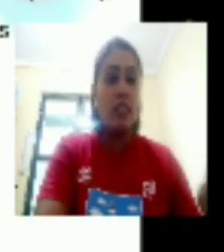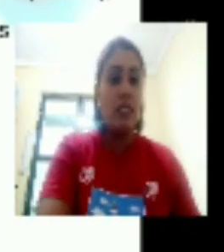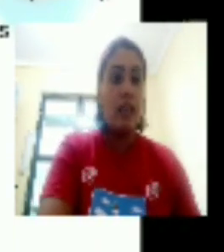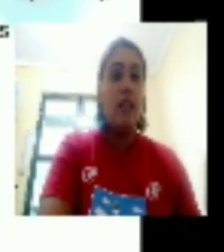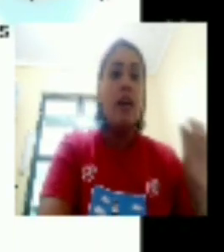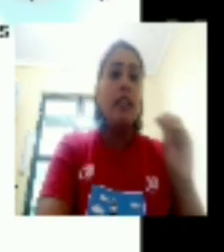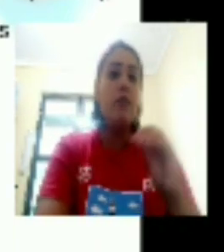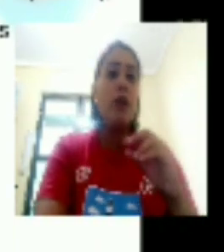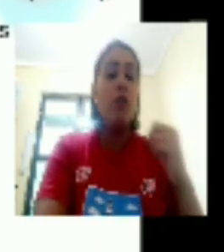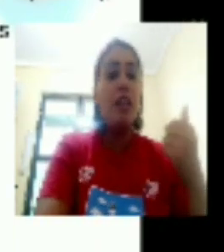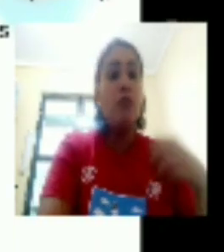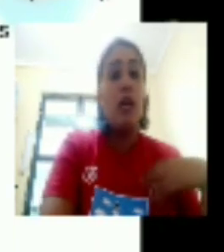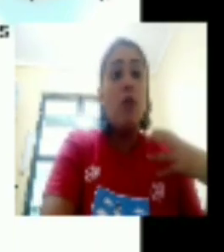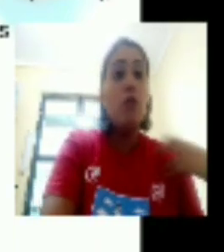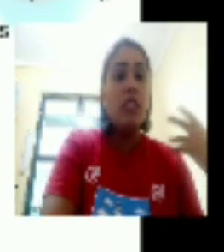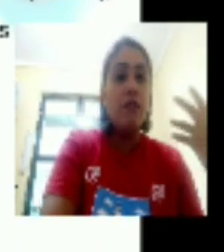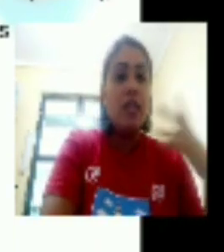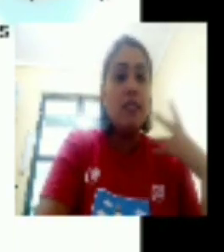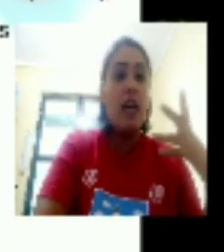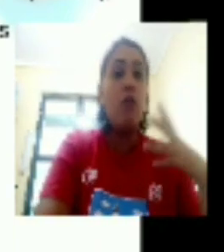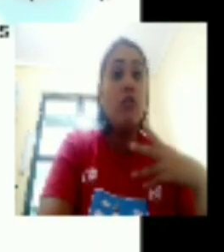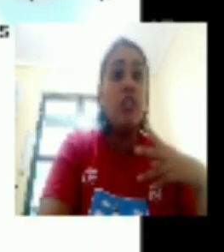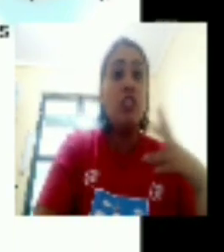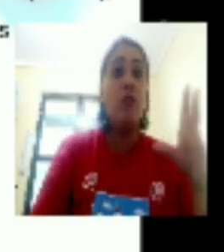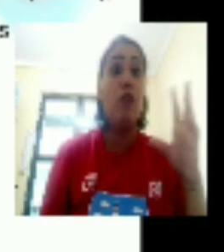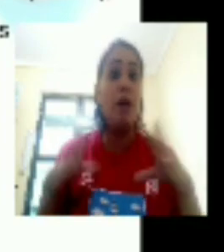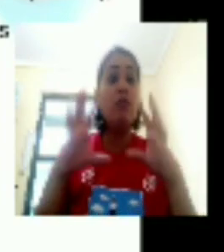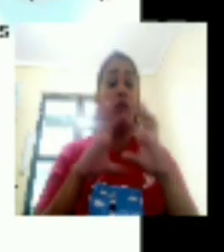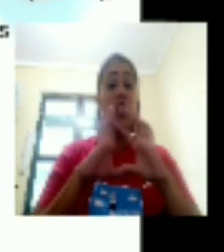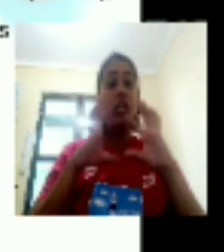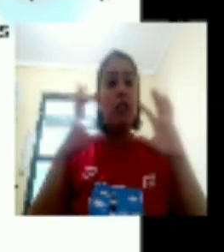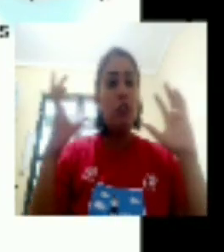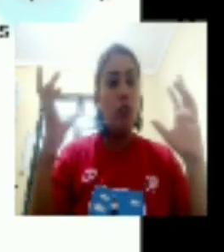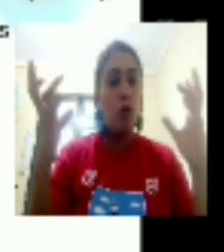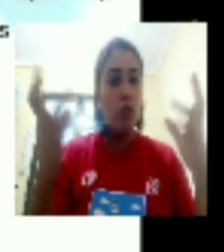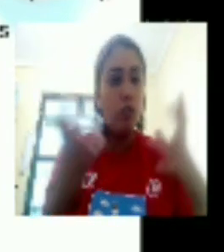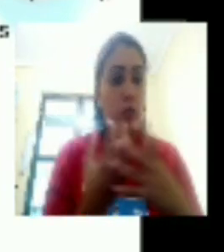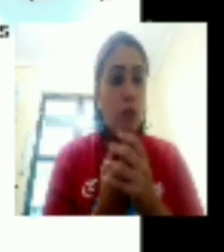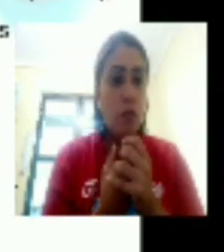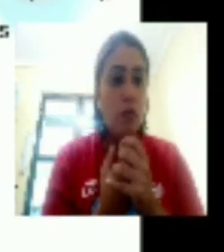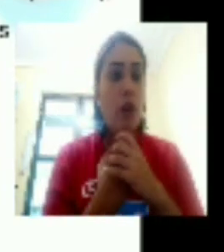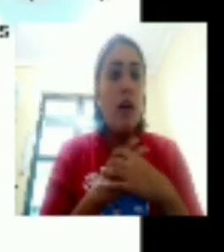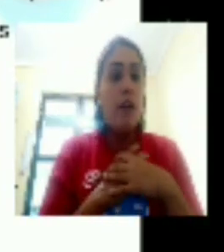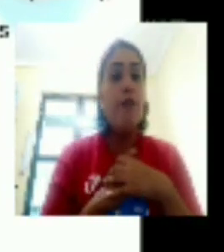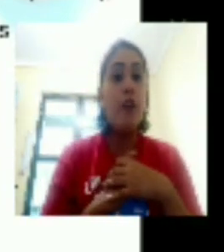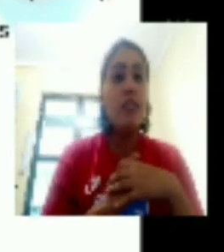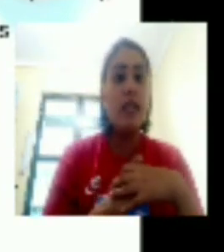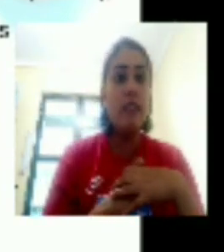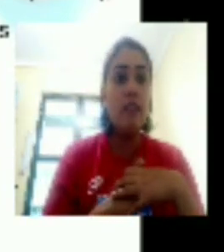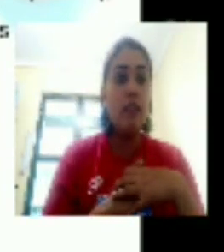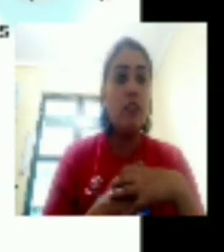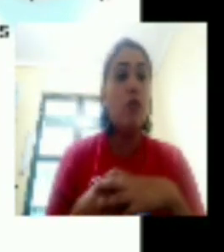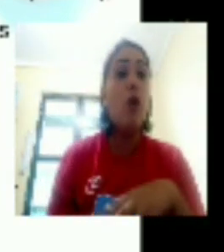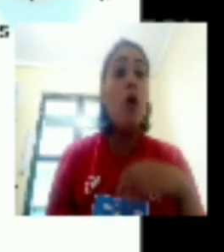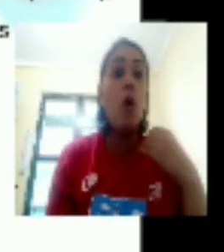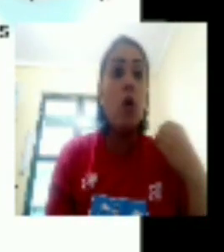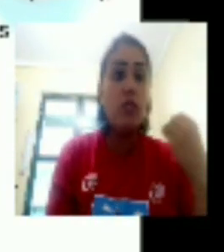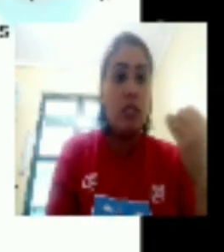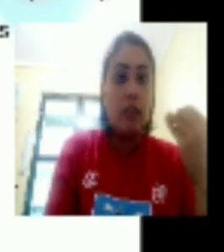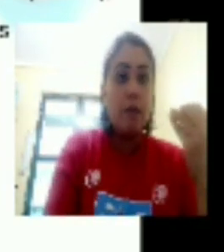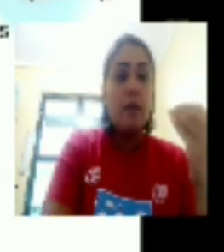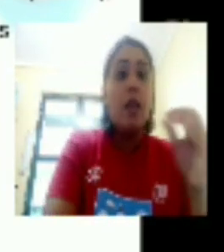mais ainda de uma cobertura universal, ou seja, de uma cobertura em que todo mundo fosse atendido,